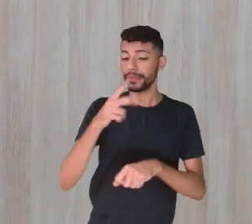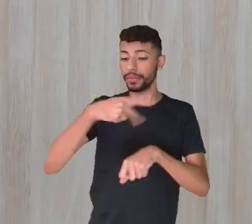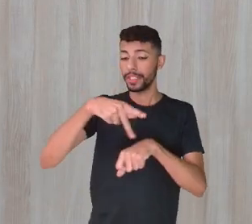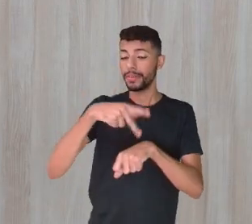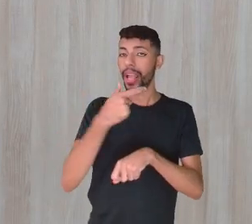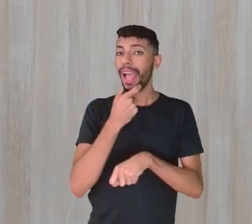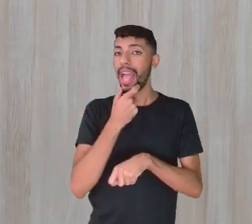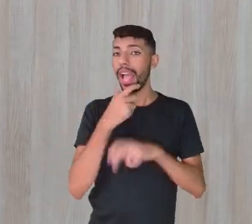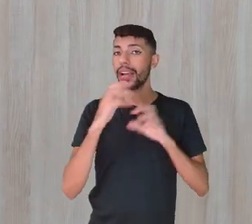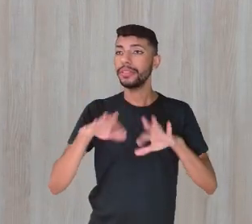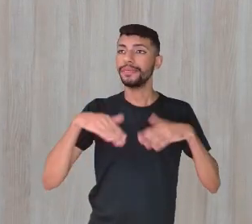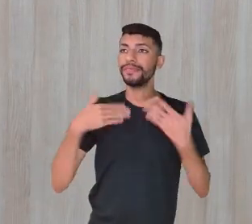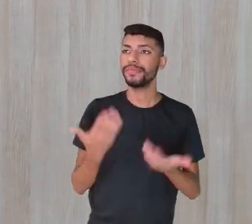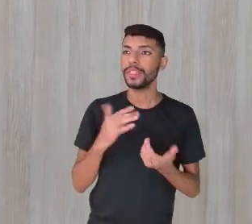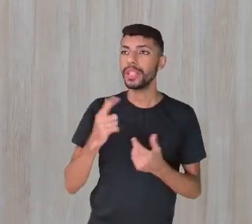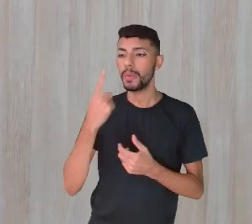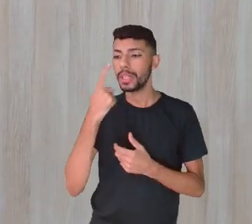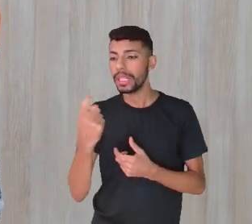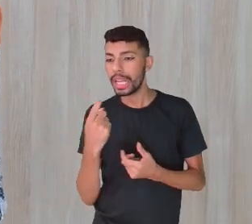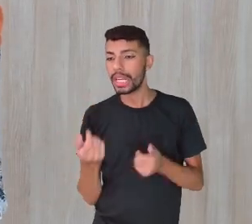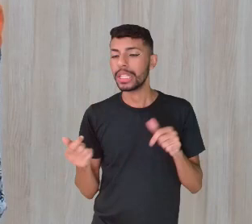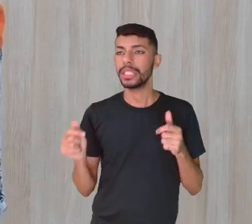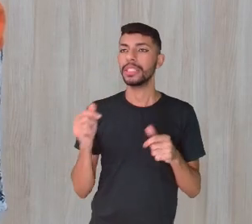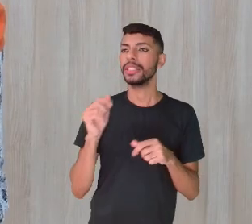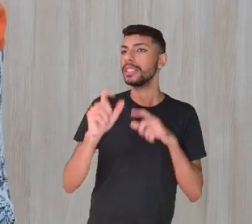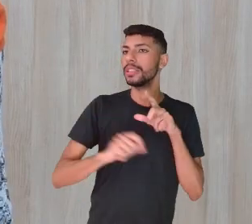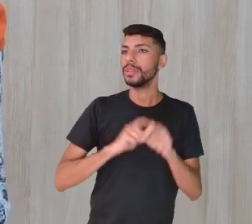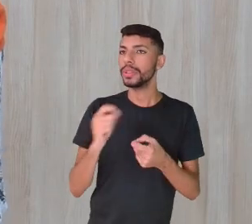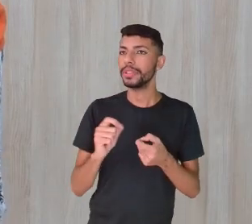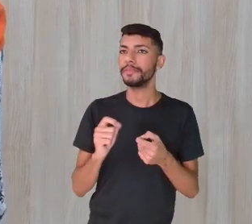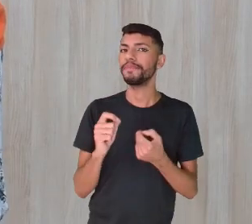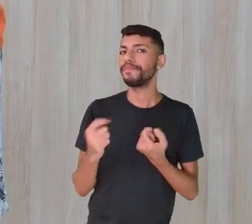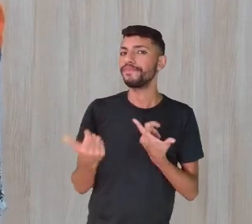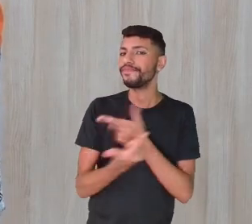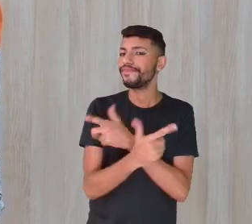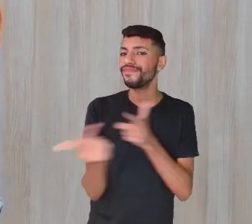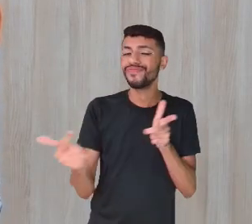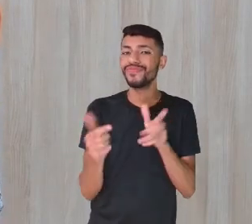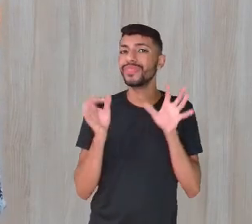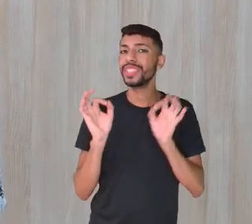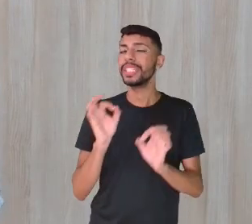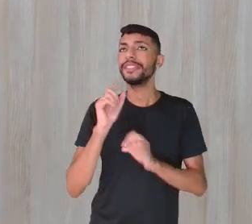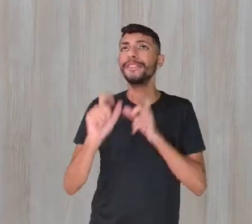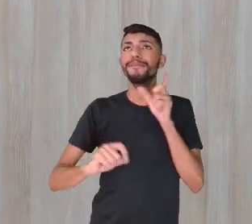tinham interesse... não tinha interesse da metrópole, né, de